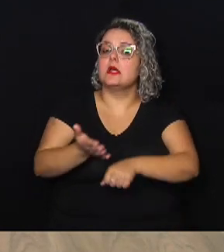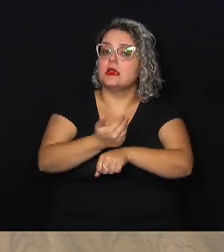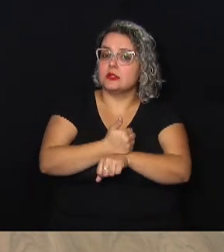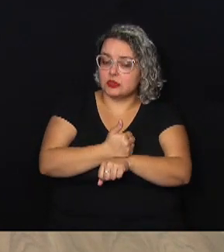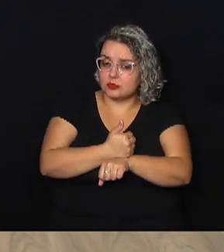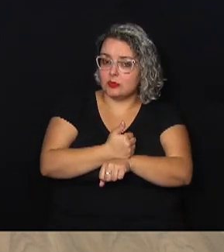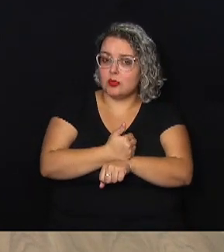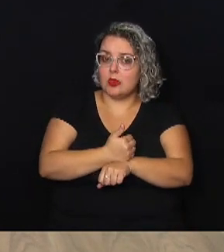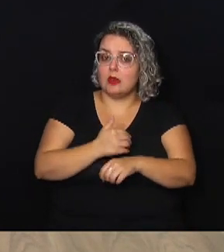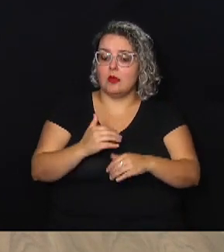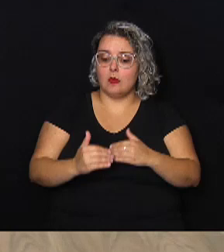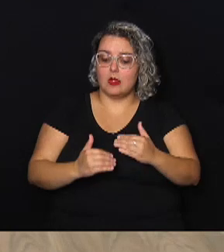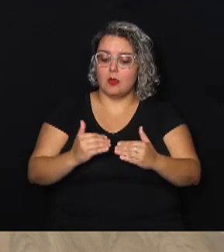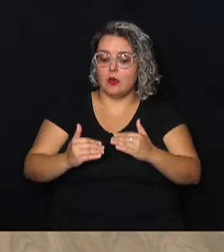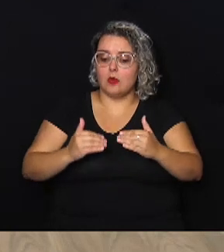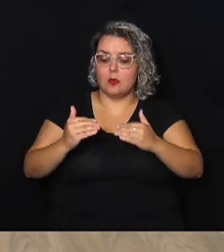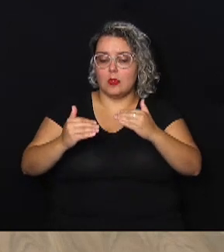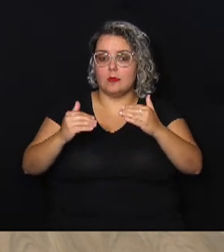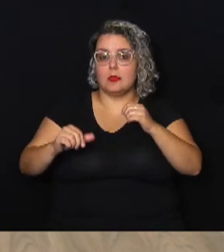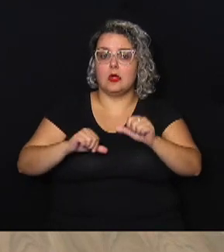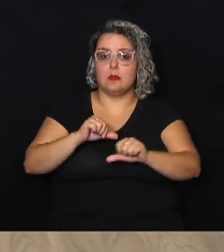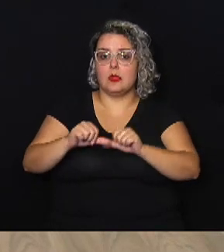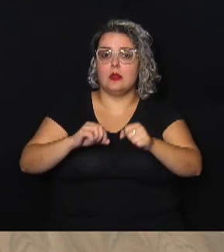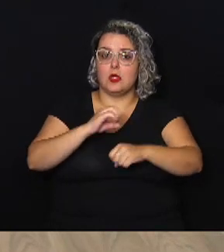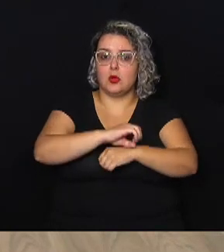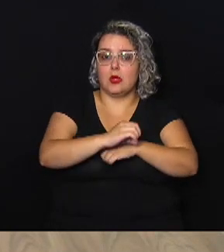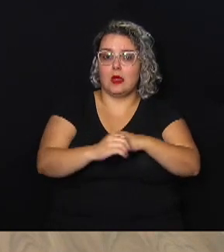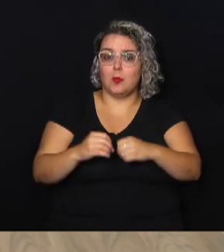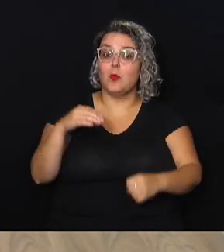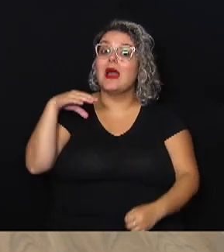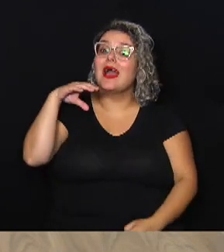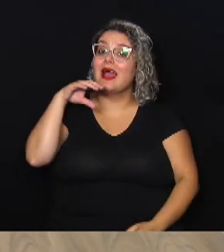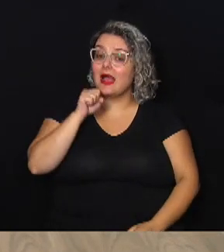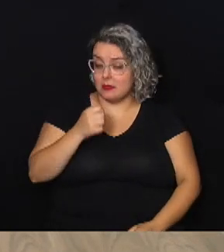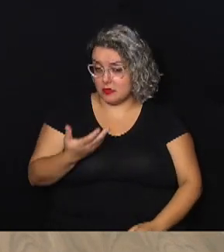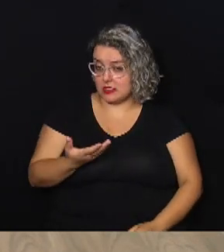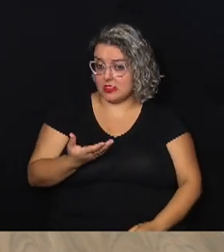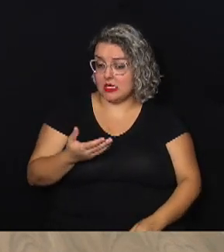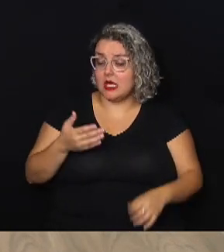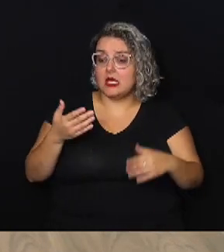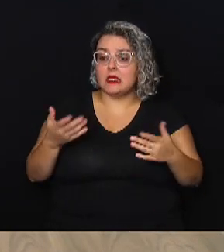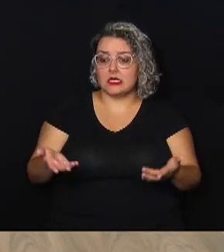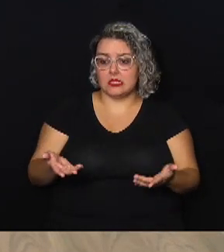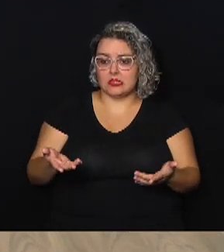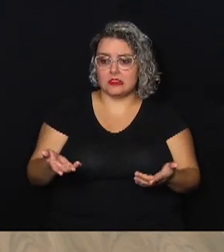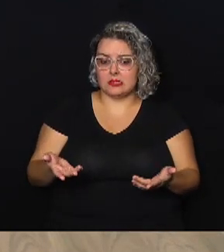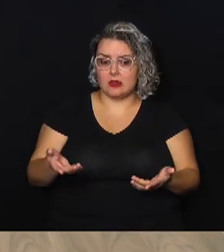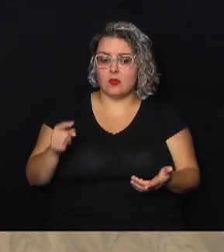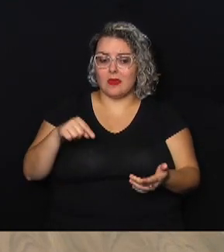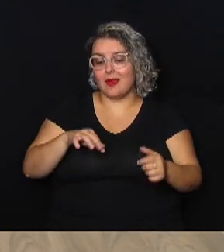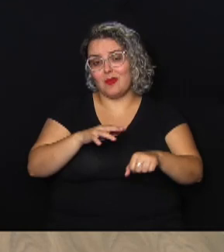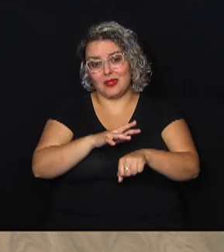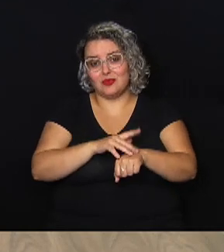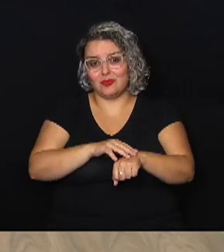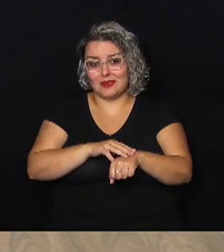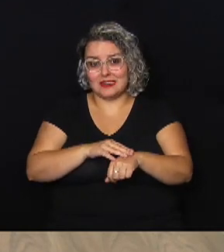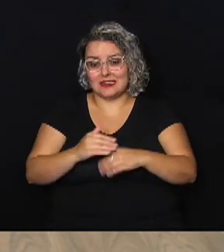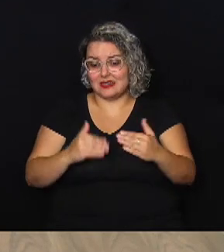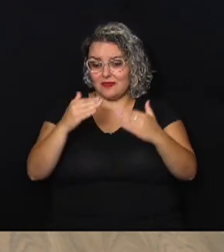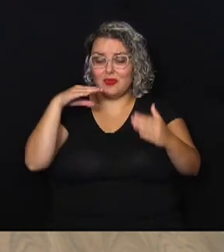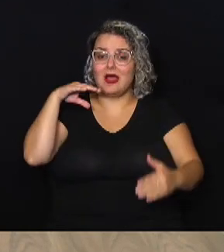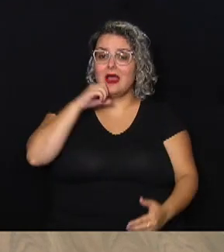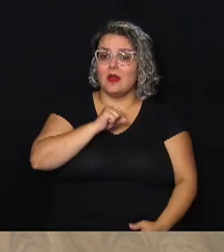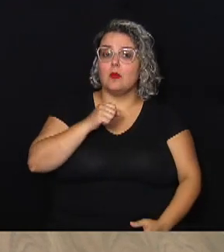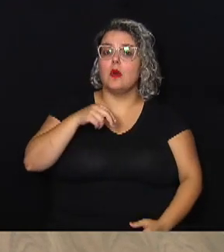essa evolução, essa mutação nas células é muito rápida. Então, essa é uma doença que evolui muito rápida ou